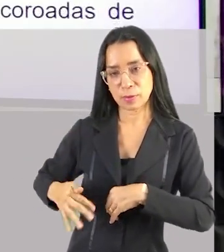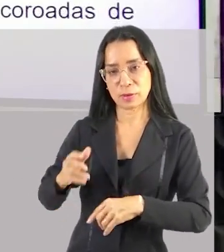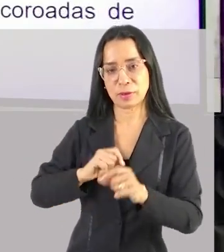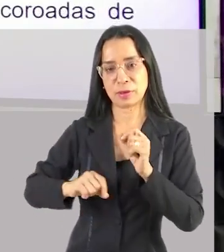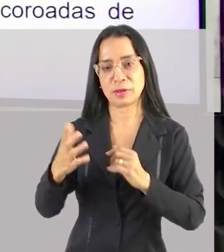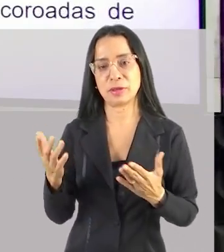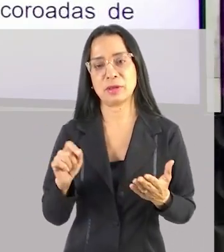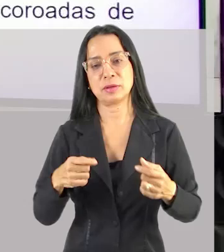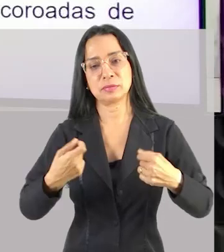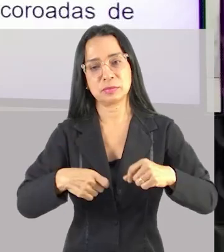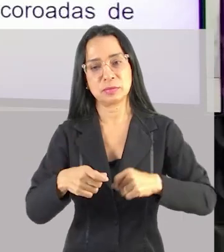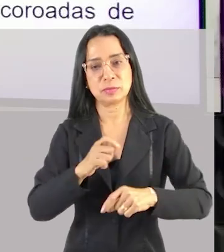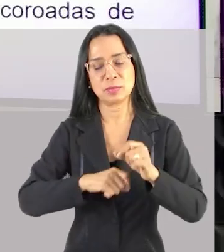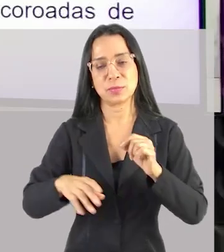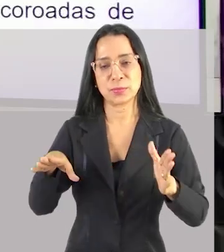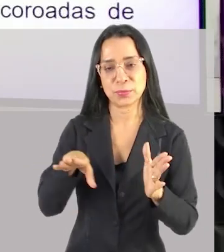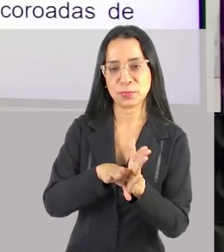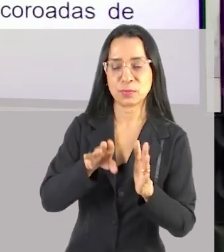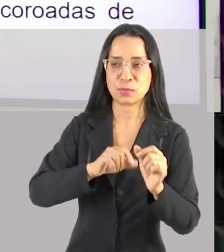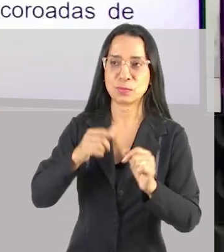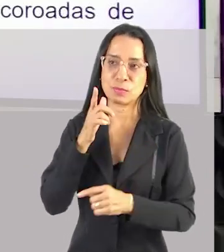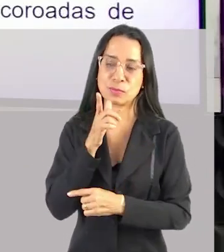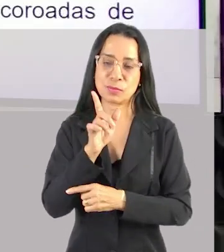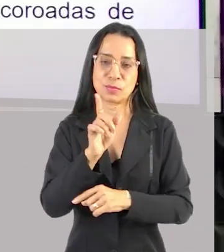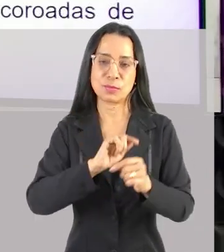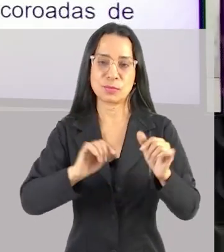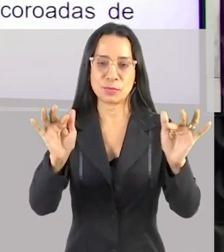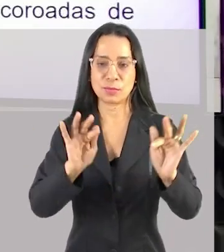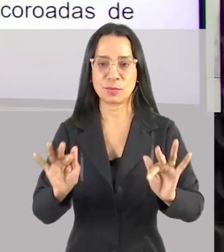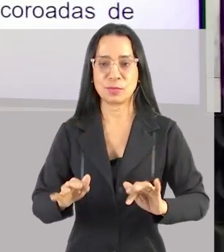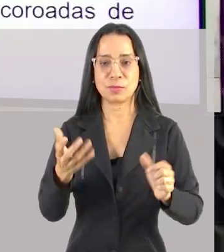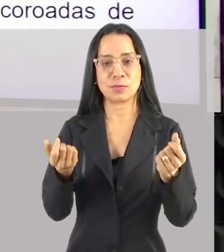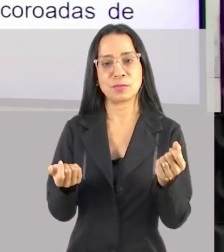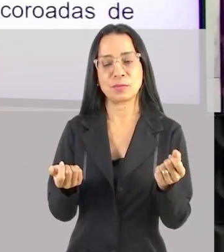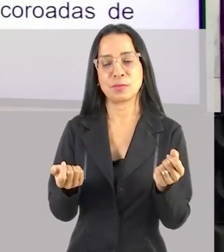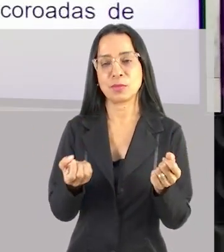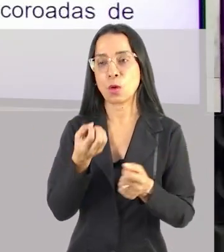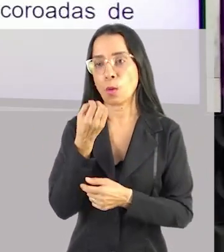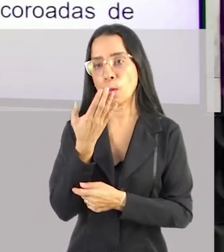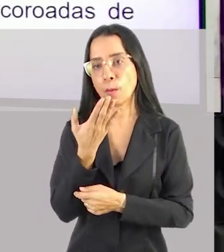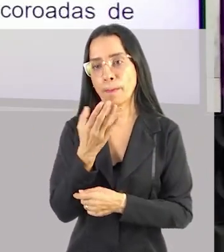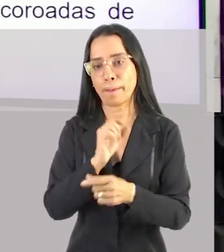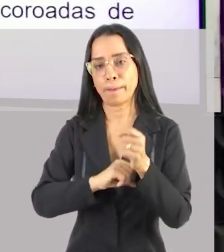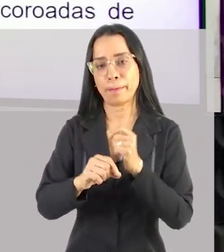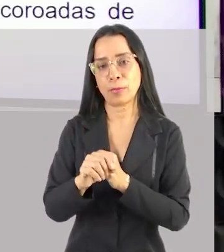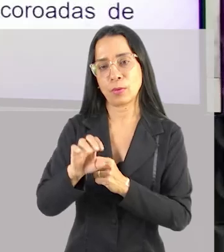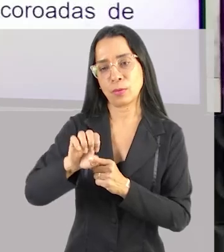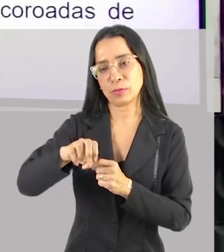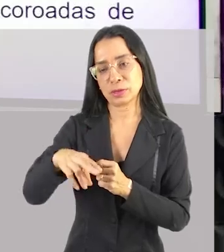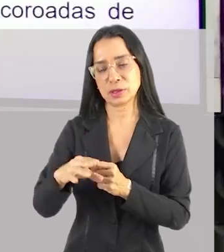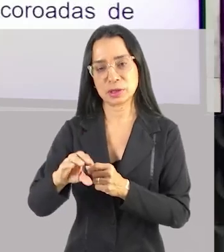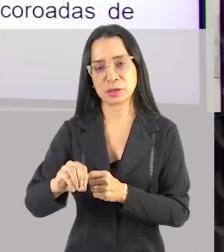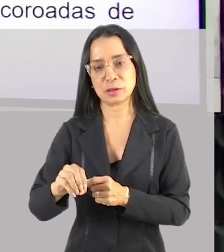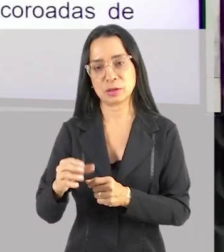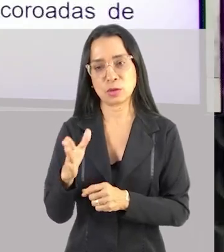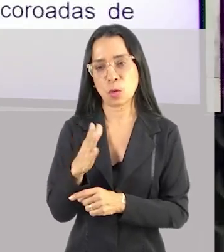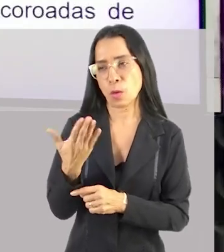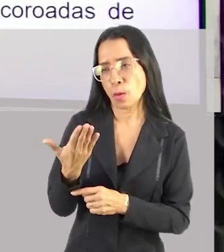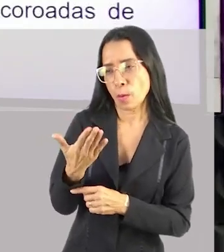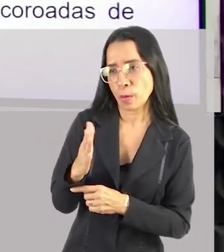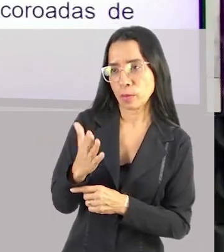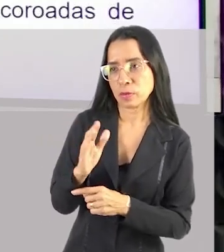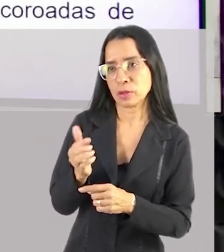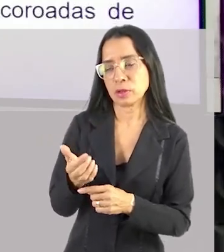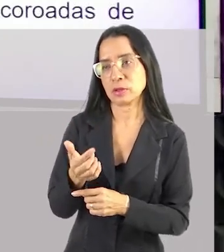é necessário para que a gente chegue, alcance essa felicidade, a prudência, né? A justa medida, o meio termo,